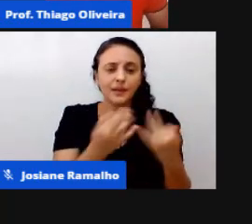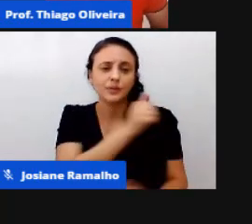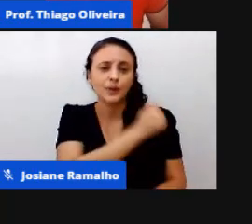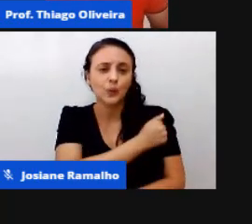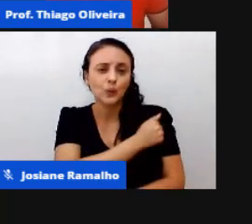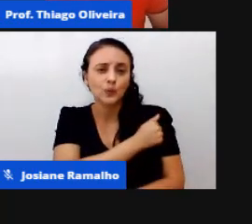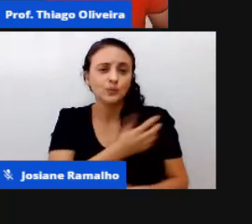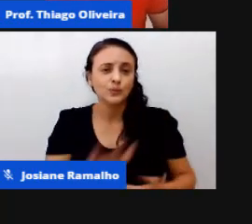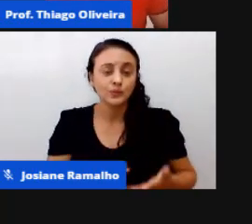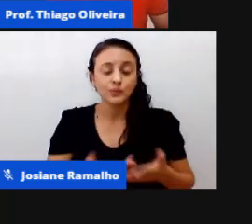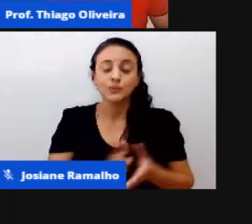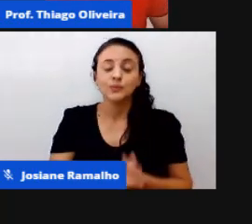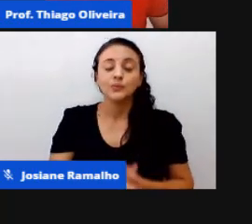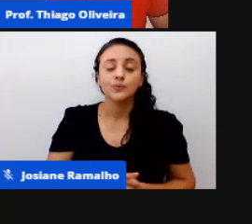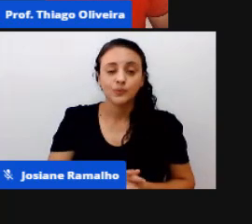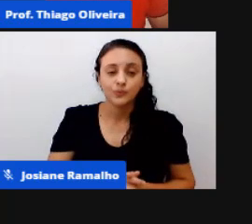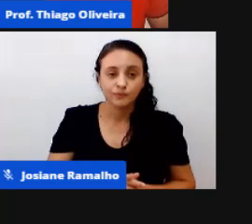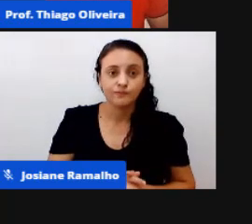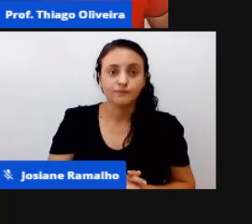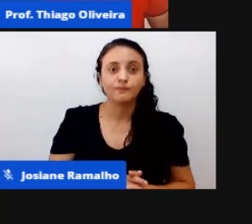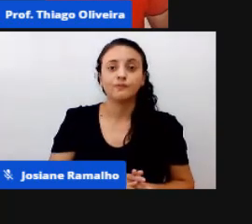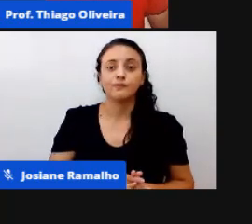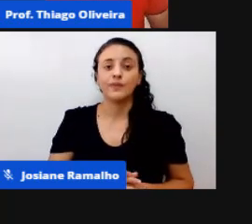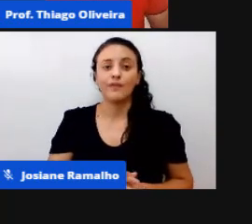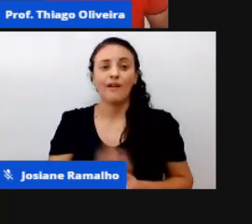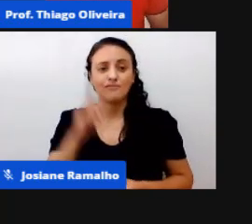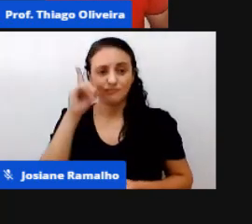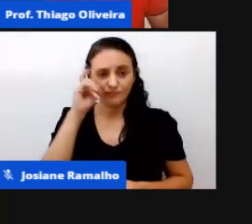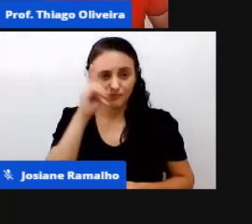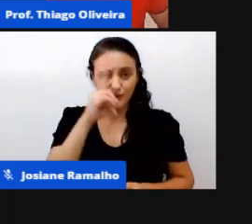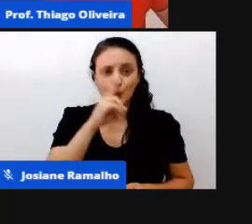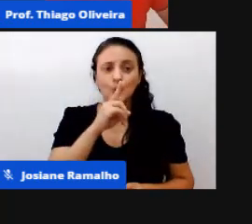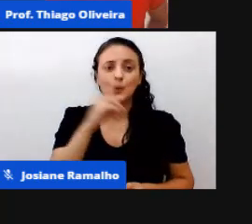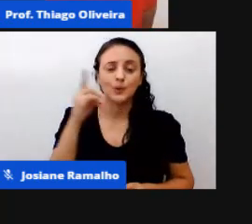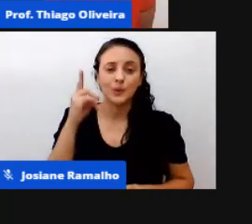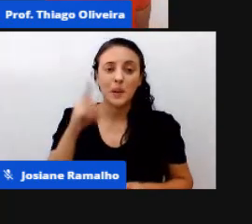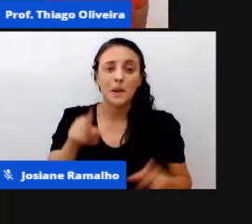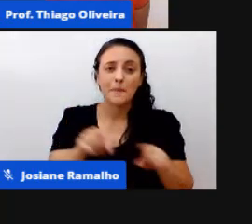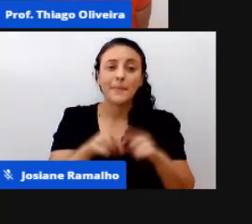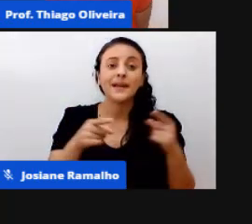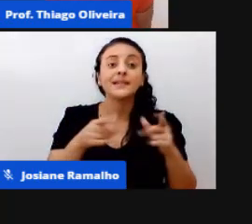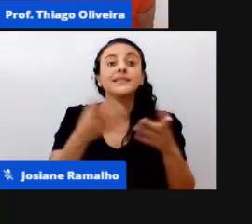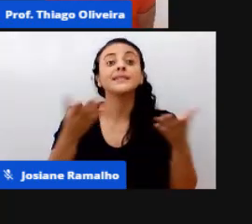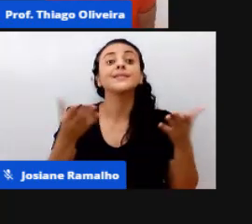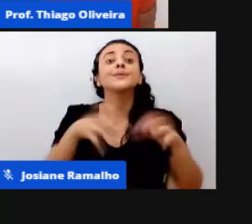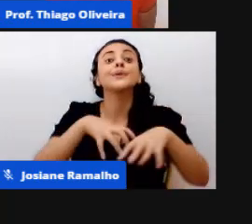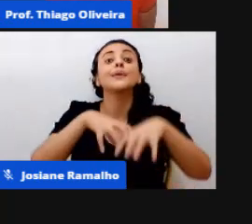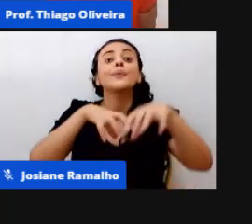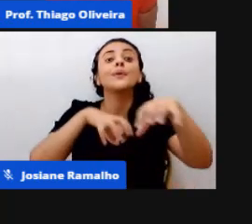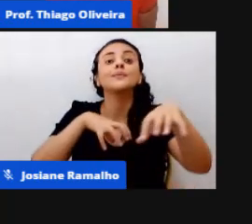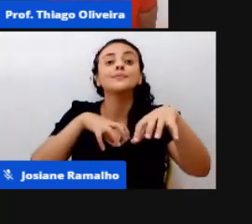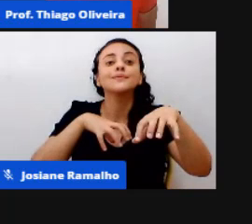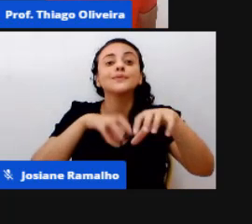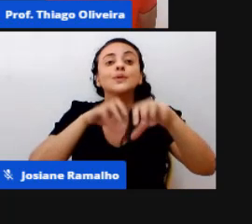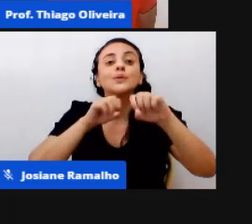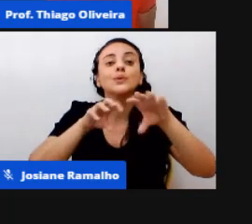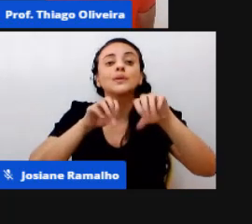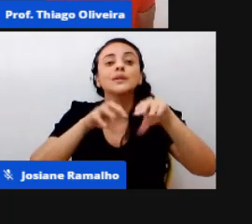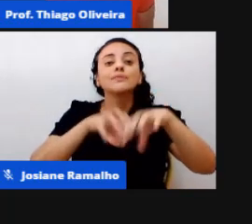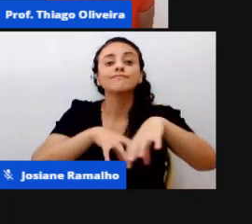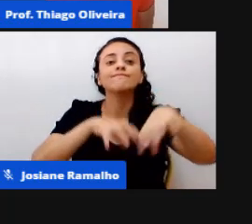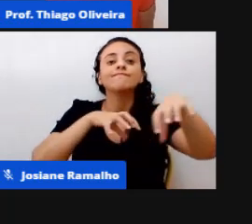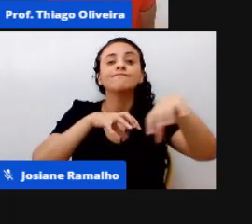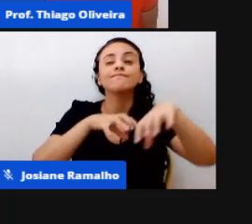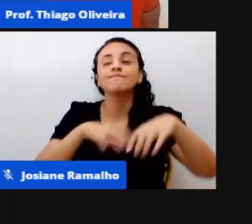muito difícil implementar no sistema presencial, agora imagina no remoto, né? À distância. Como